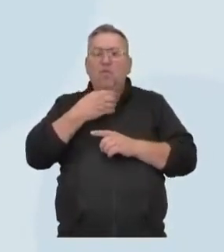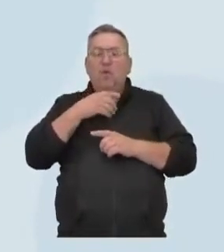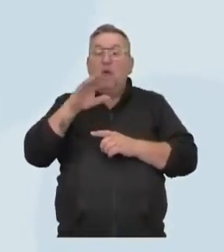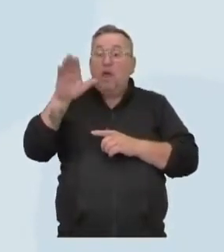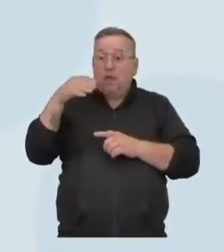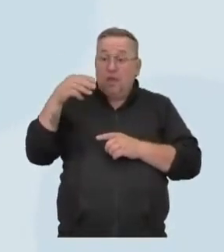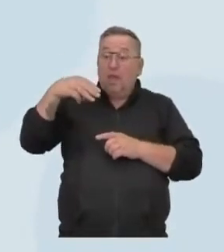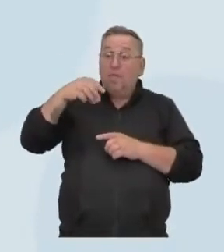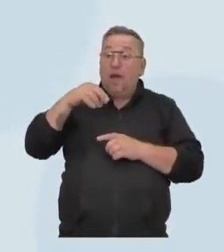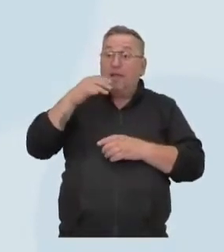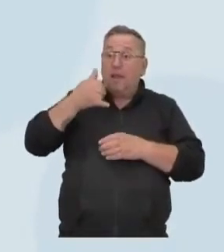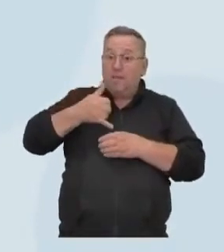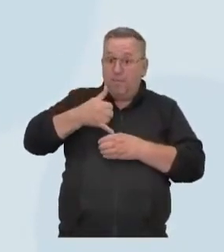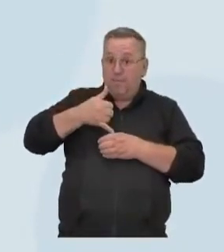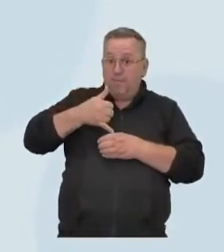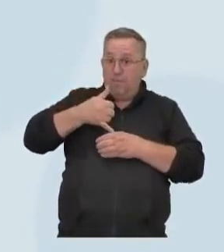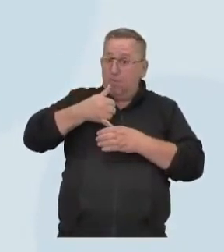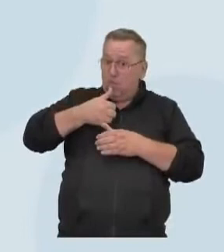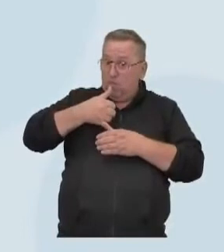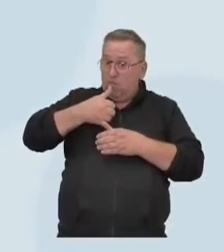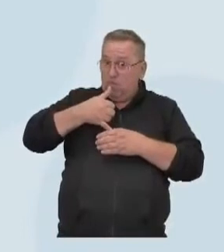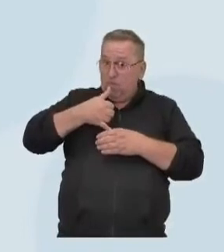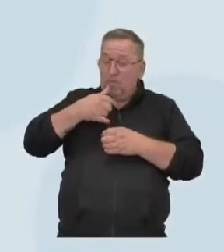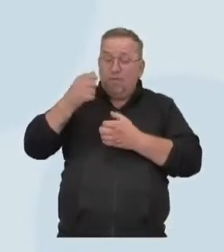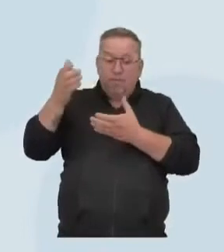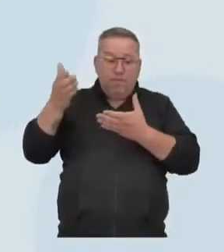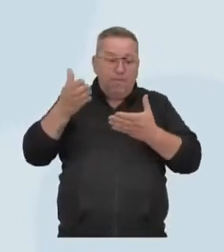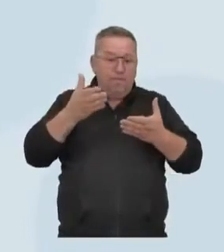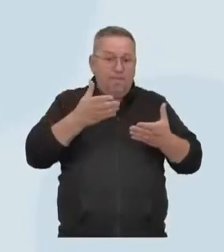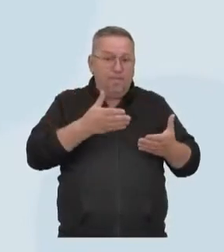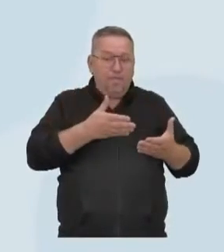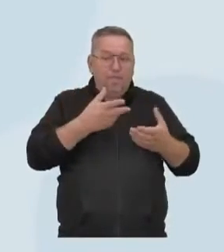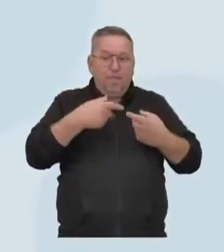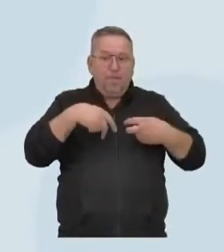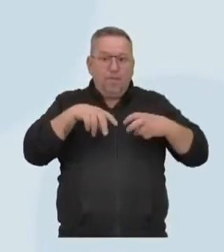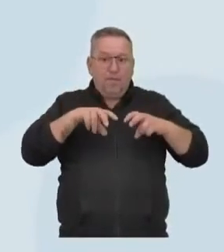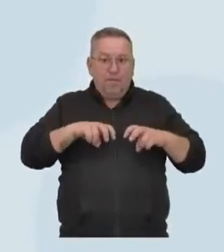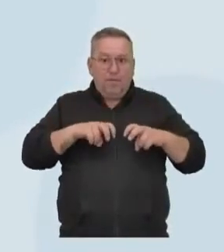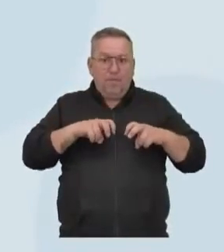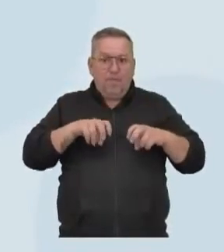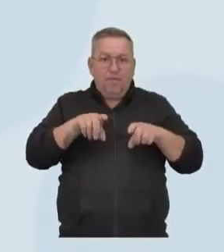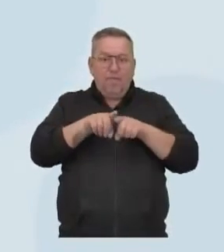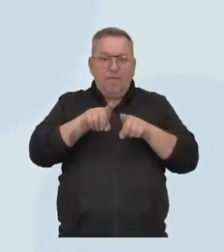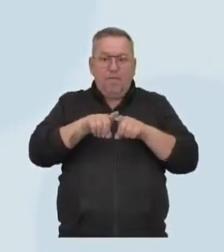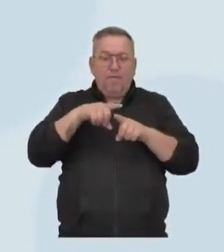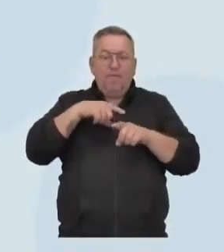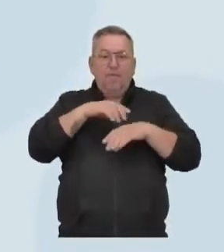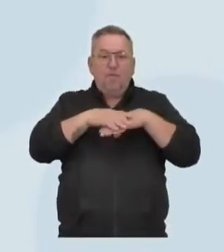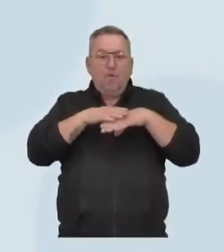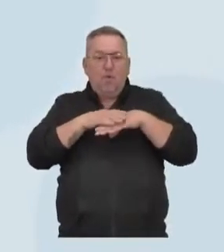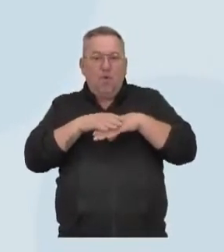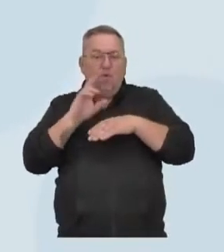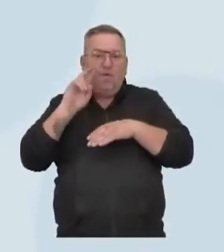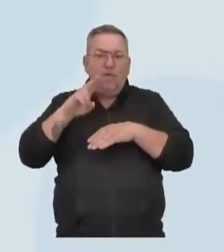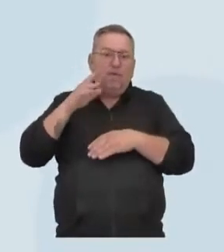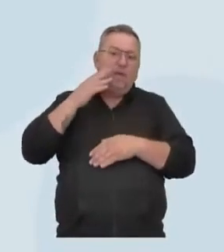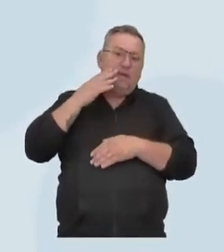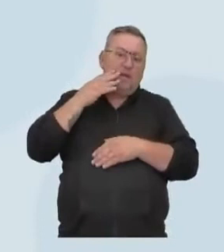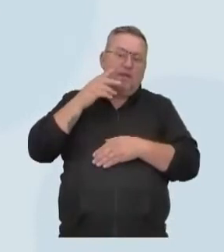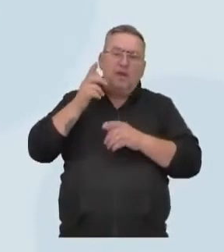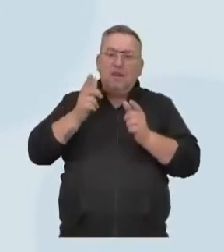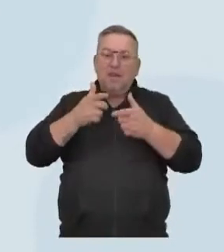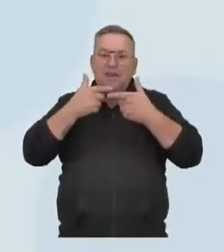mate. E já se botava na conversa. Falava, indagava, pedia as novas, dava as que sabia,